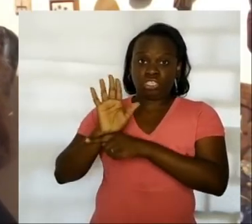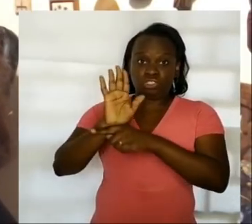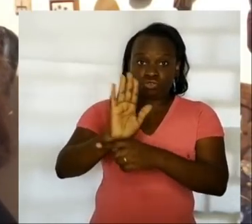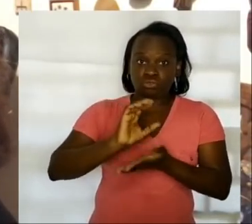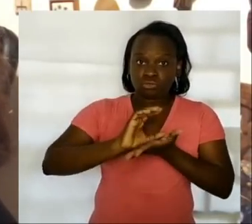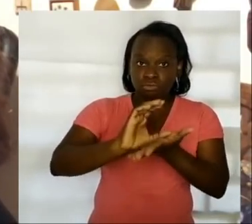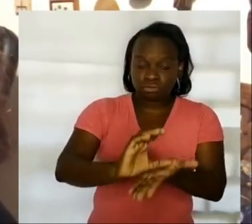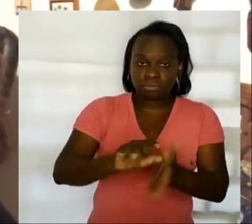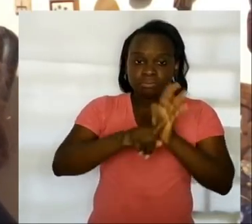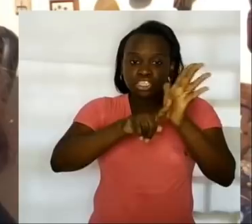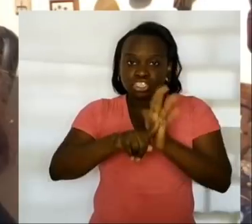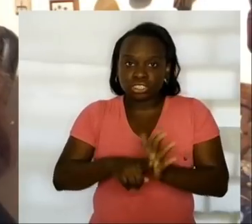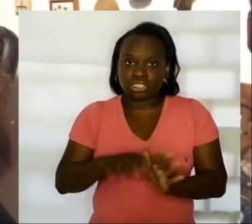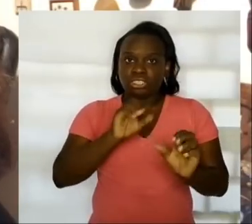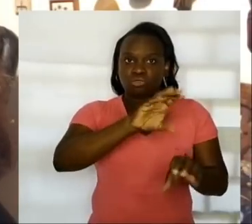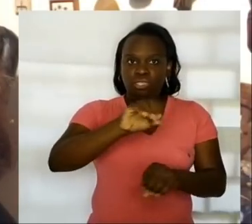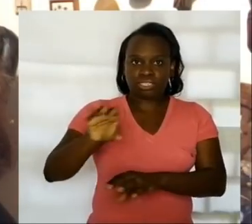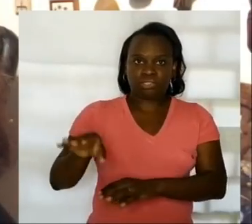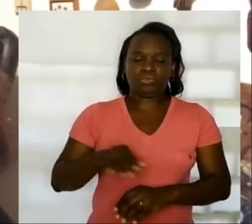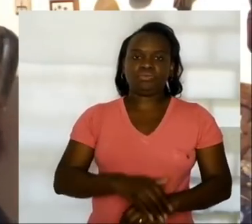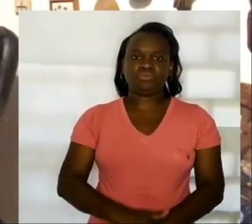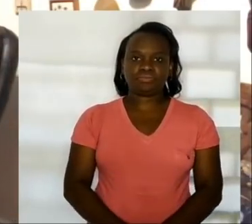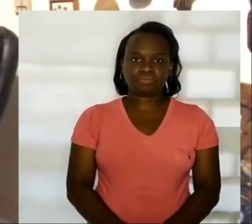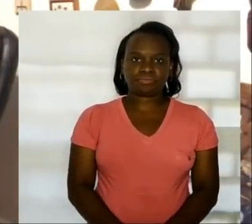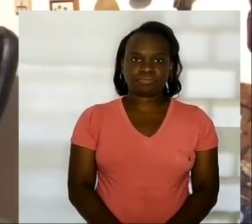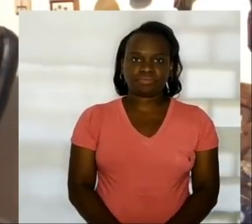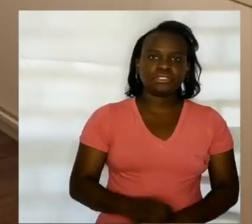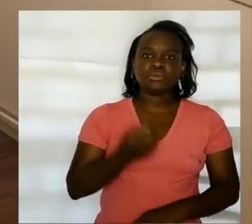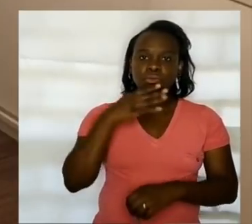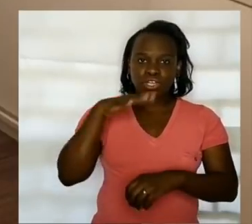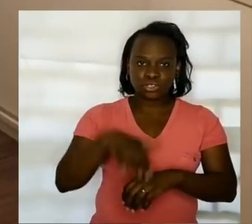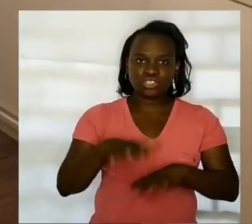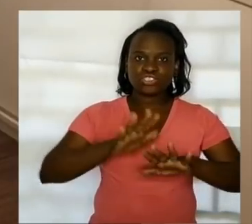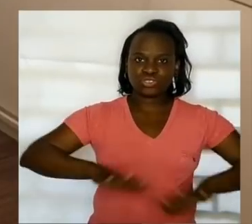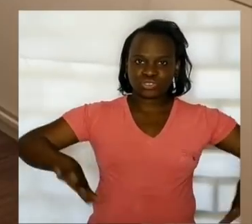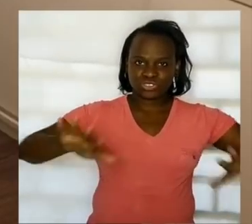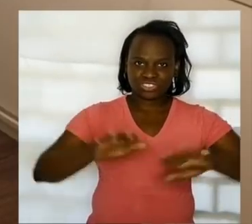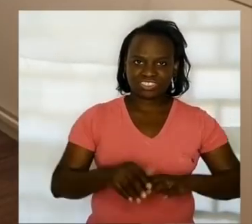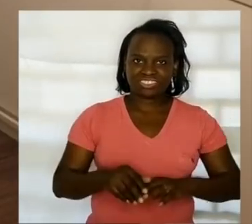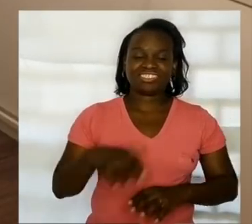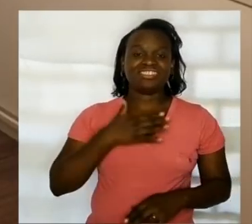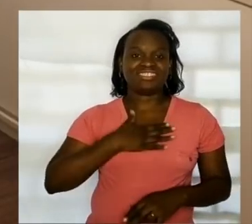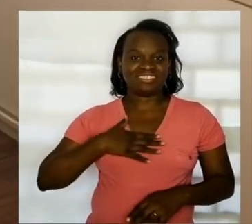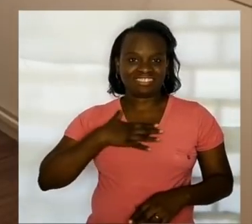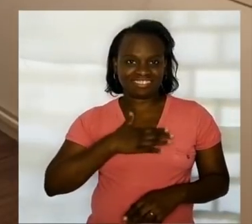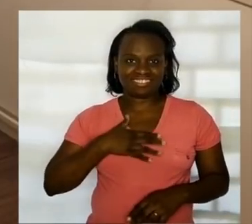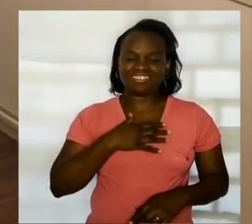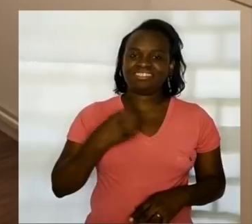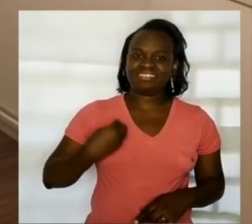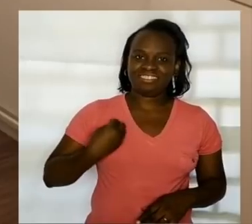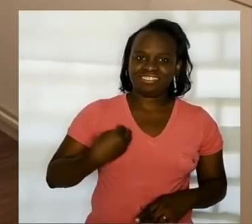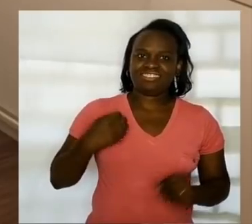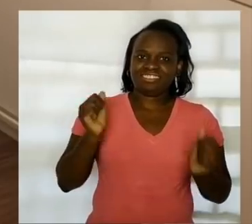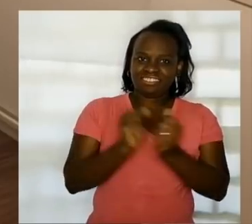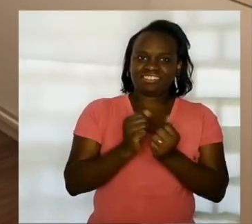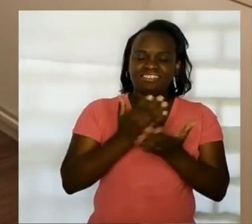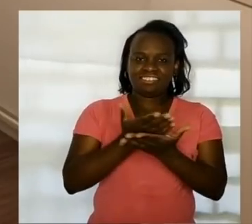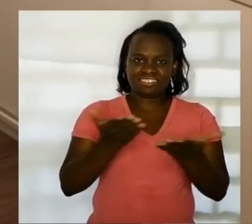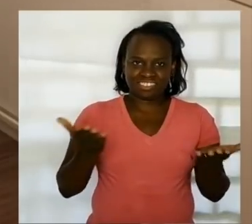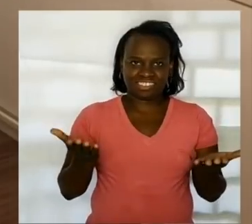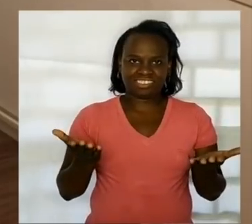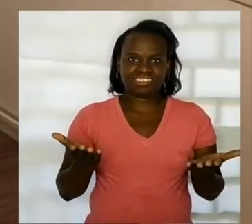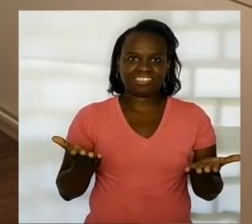do investimento público na pesquisa em educação. Boa noite para todos. É um prazer enorme estar aqui com